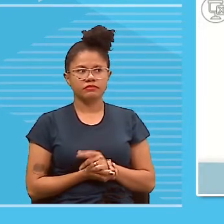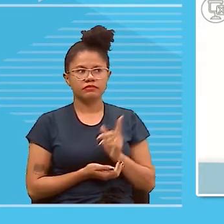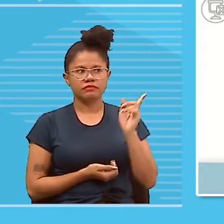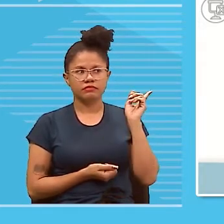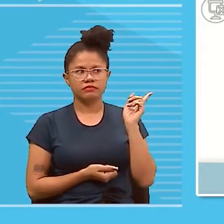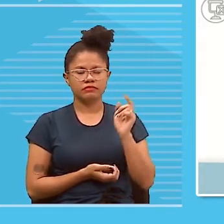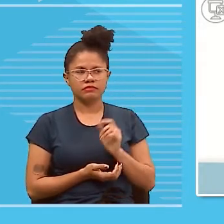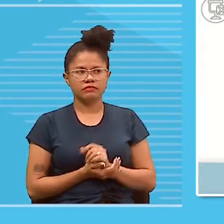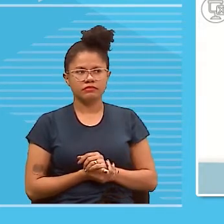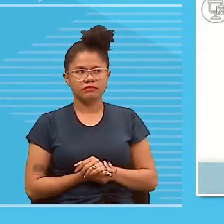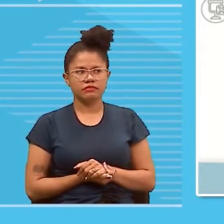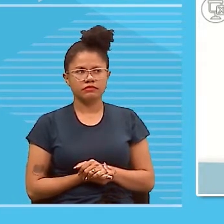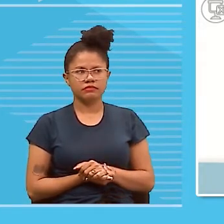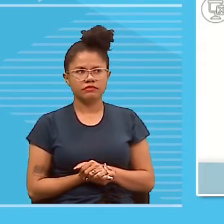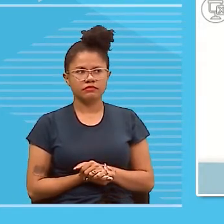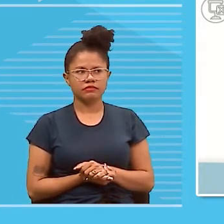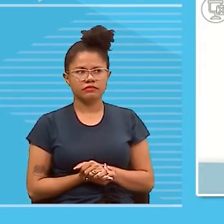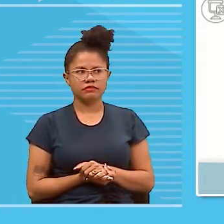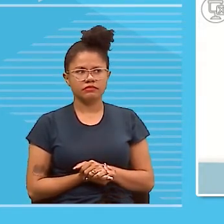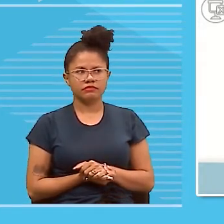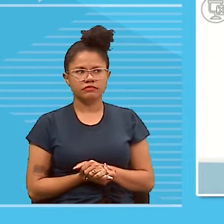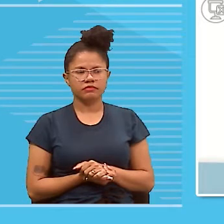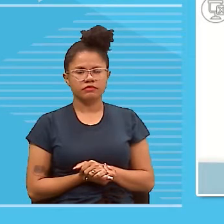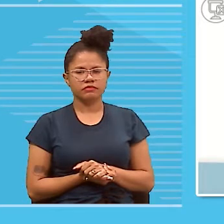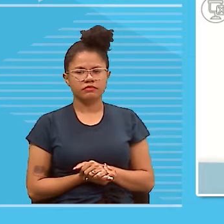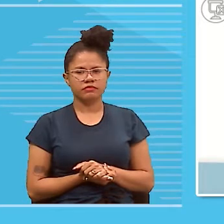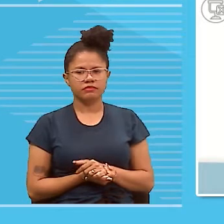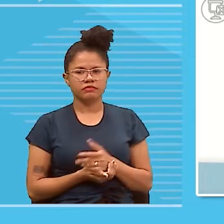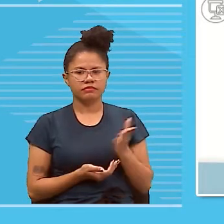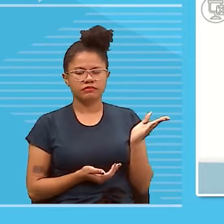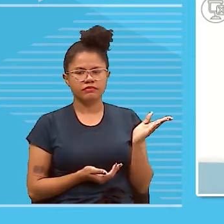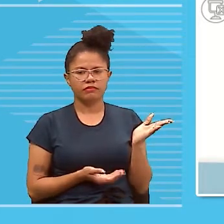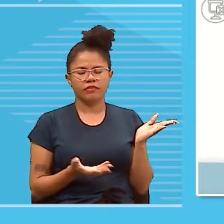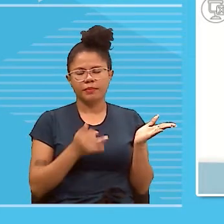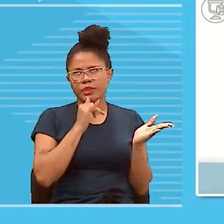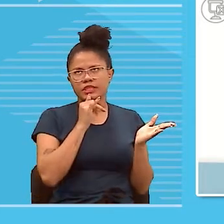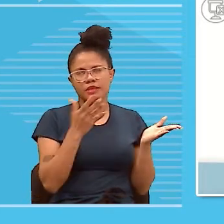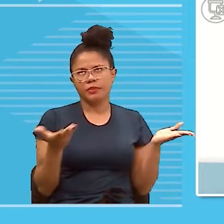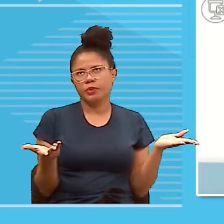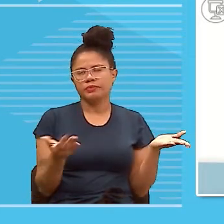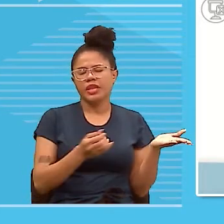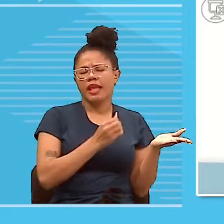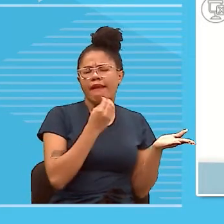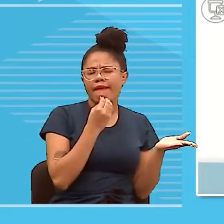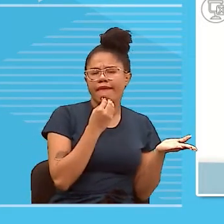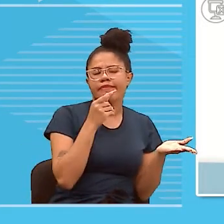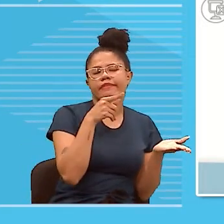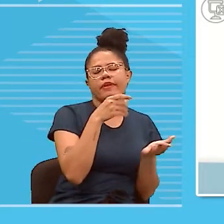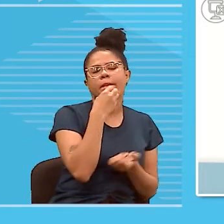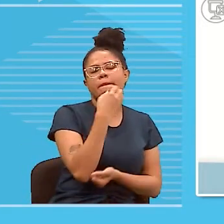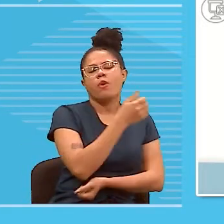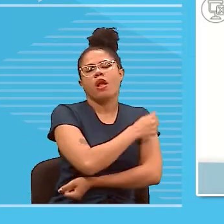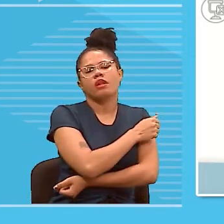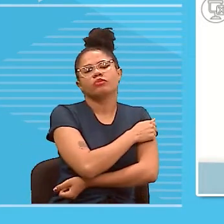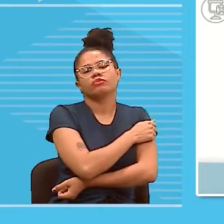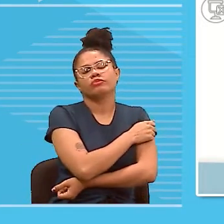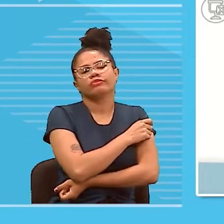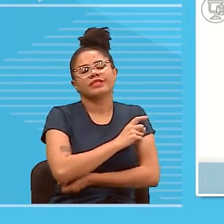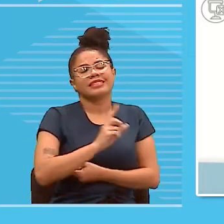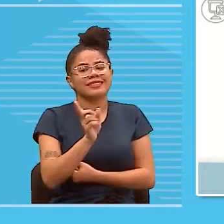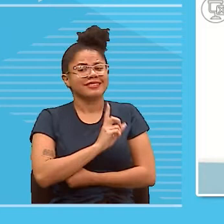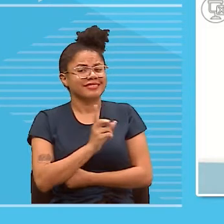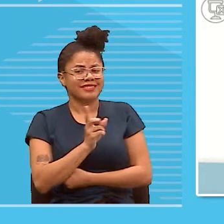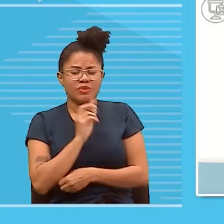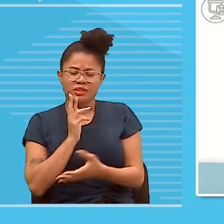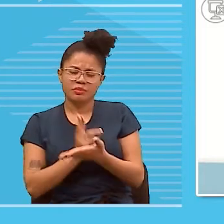quanto ainda que fosse o melhor aluno não faria uma boa prova